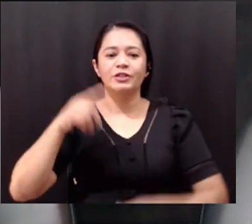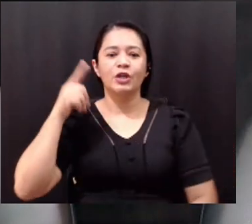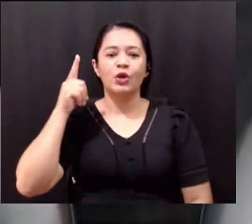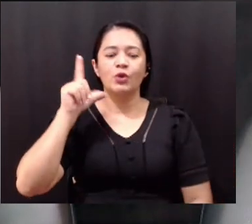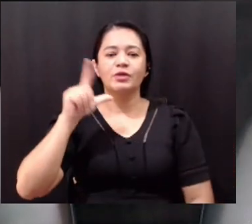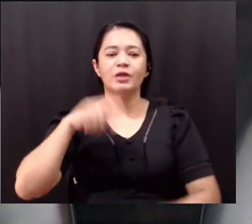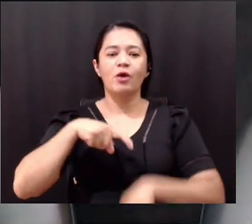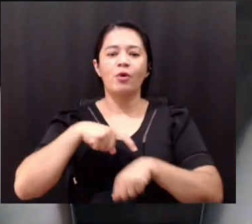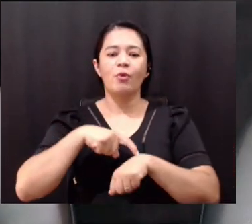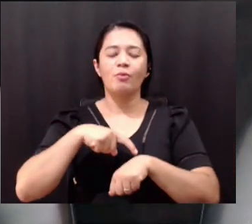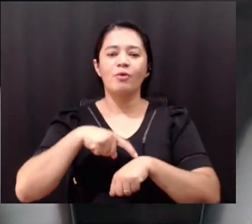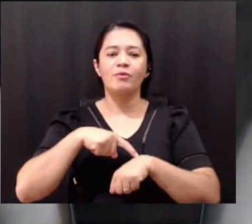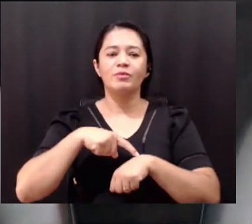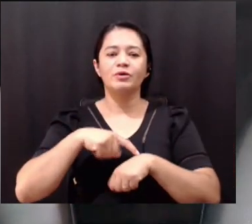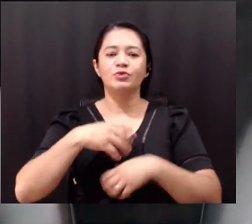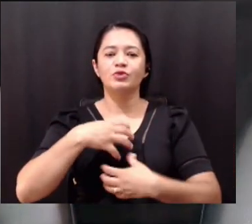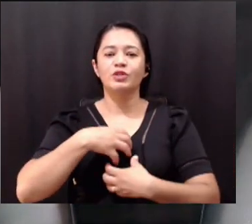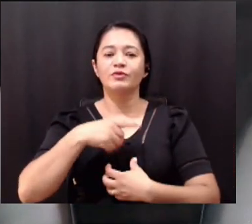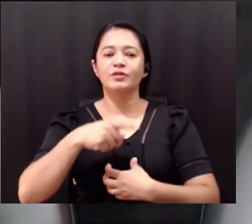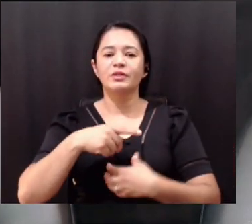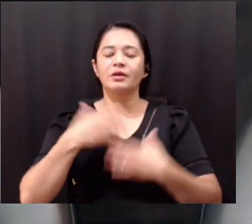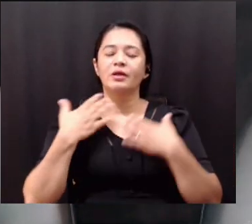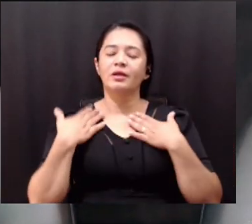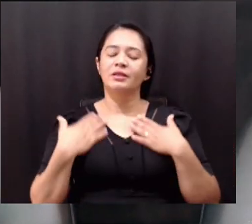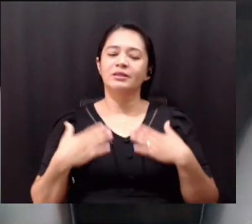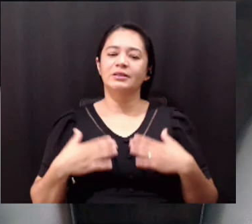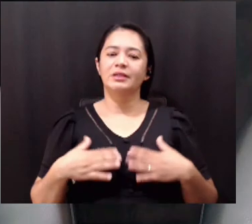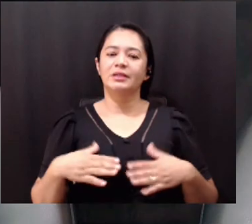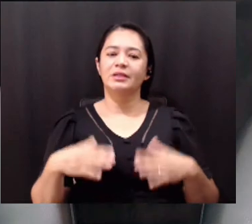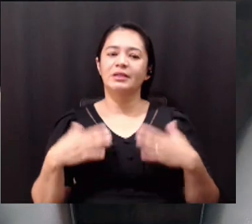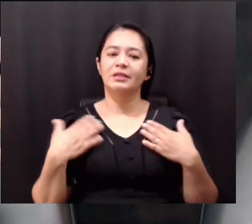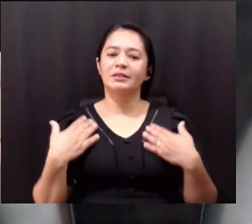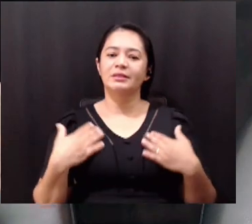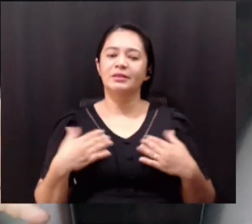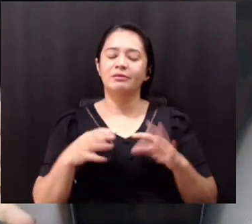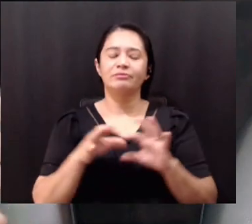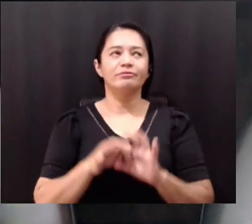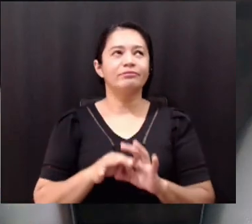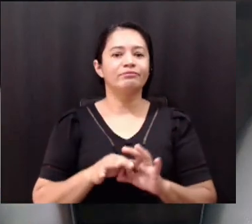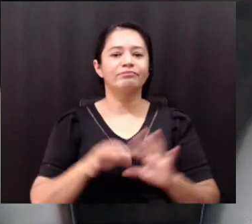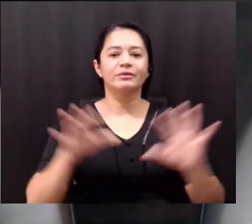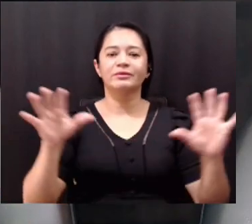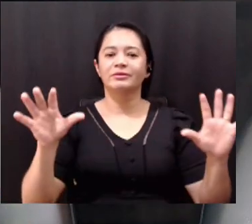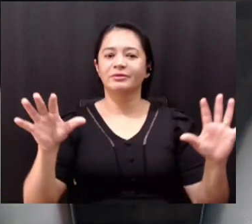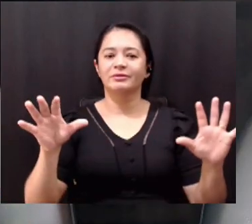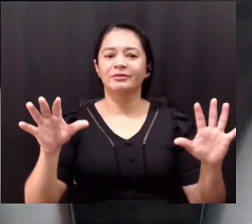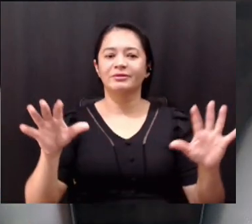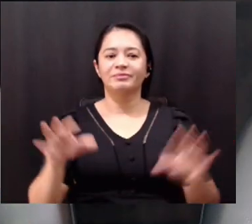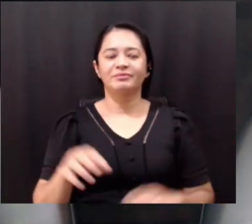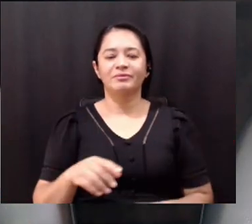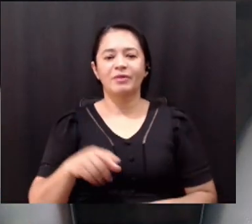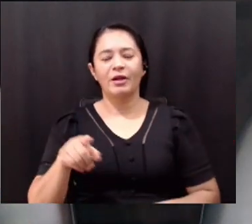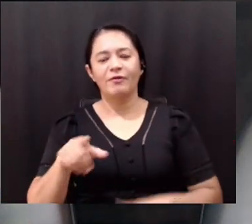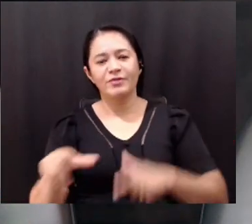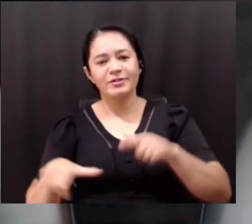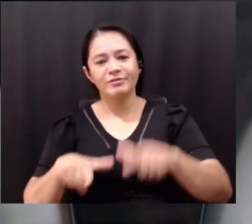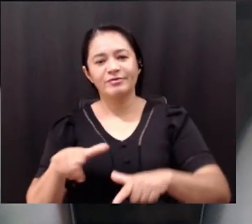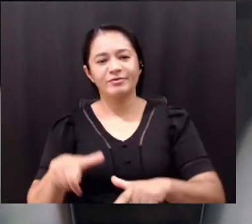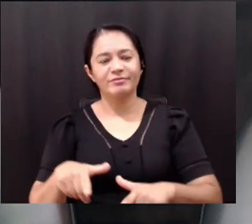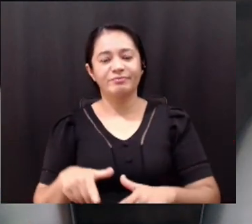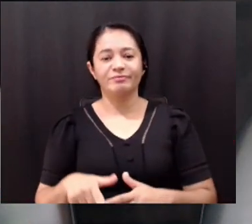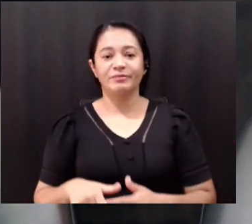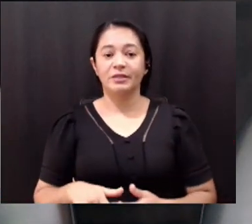uma forma de você ter um descanso, de você ter uma desconexão daquilo que você estava trabalhando. Então, estar atento a